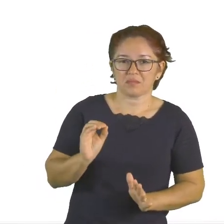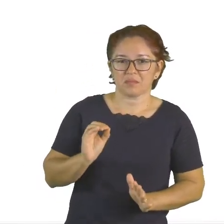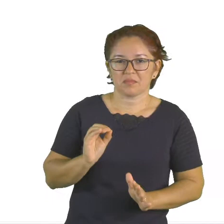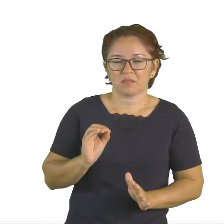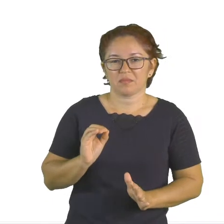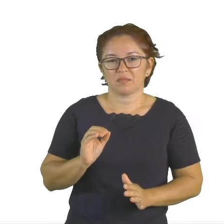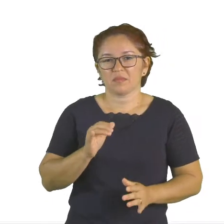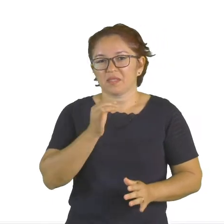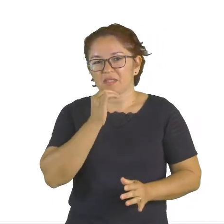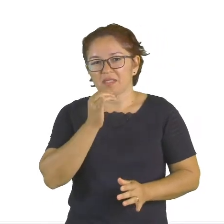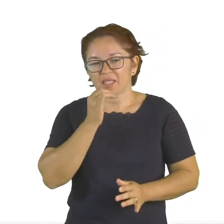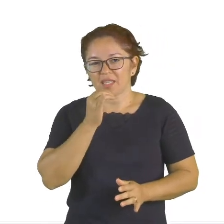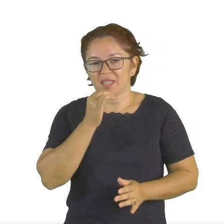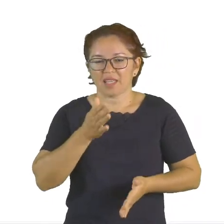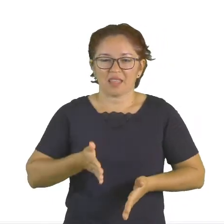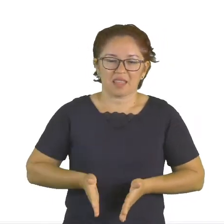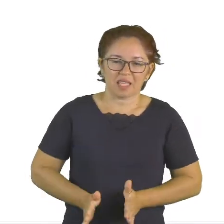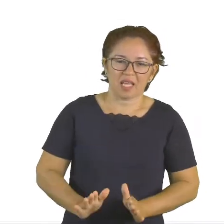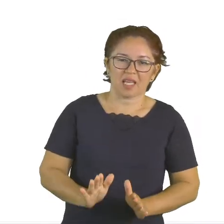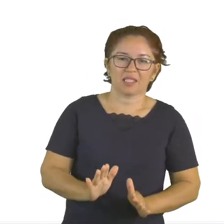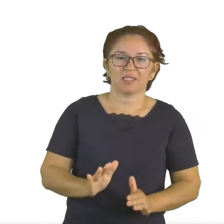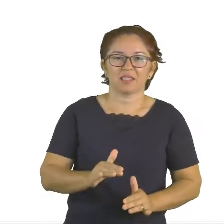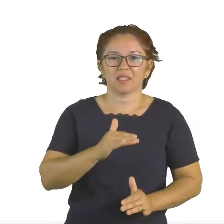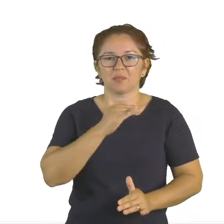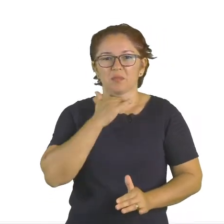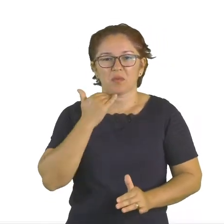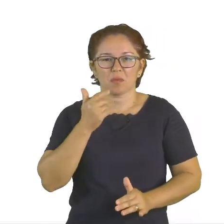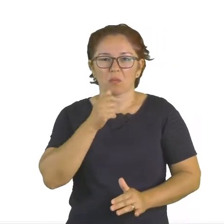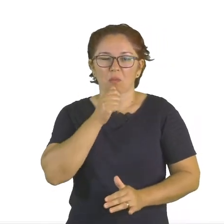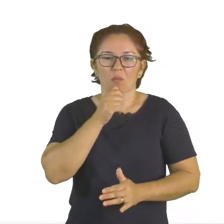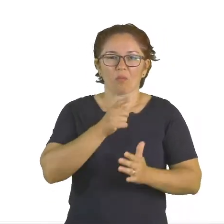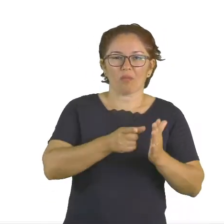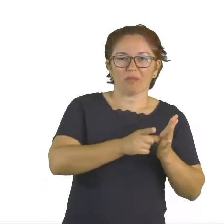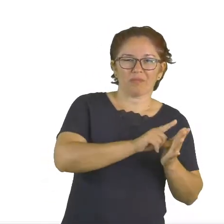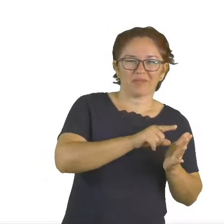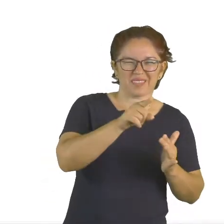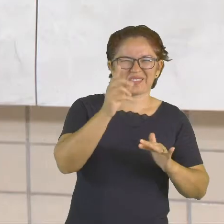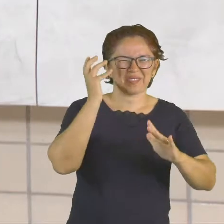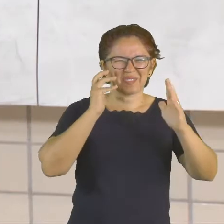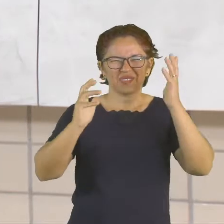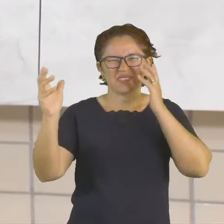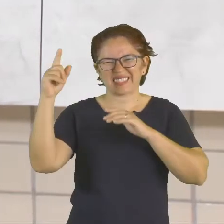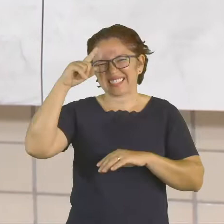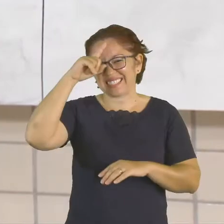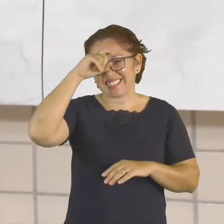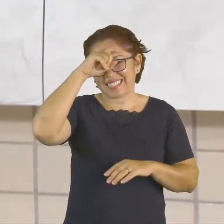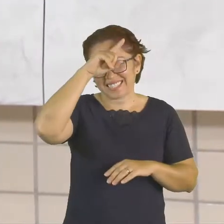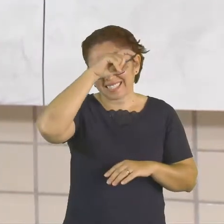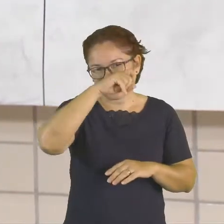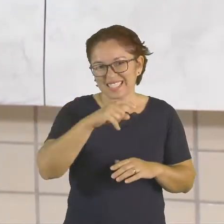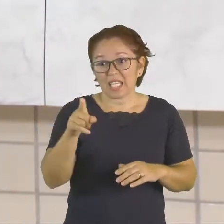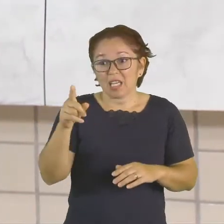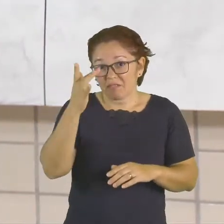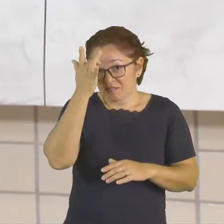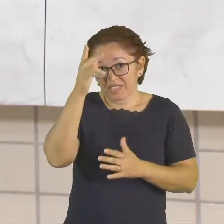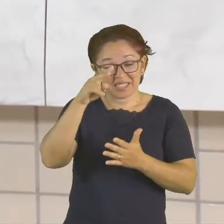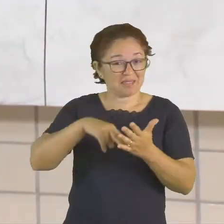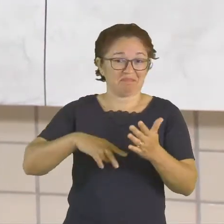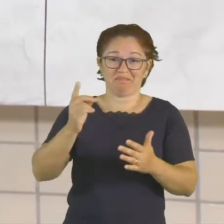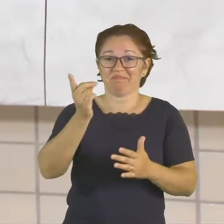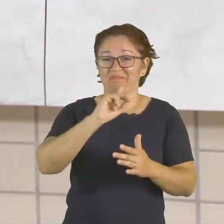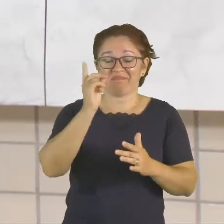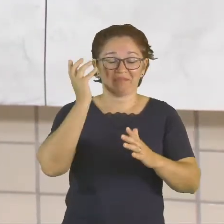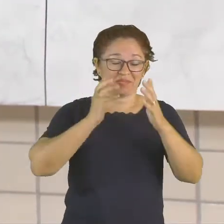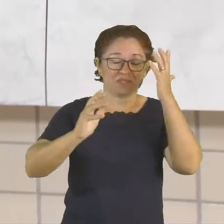morresse, morrenasce, morre-se. Me confundi um pouquinho aí no final, porque não é uma leitura tão simples. A gente tem que ter